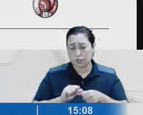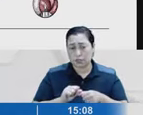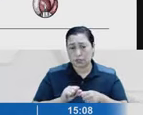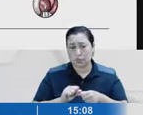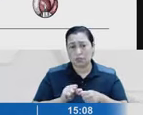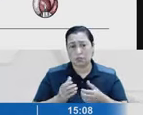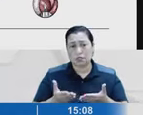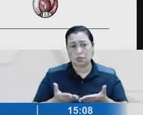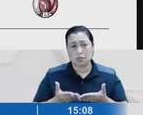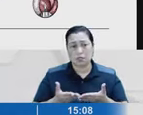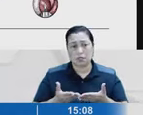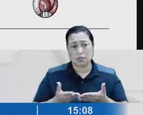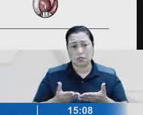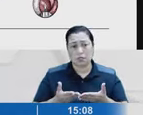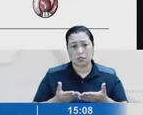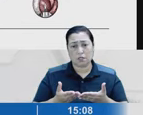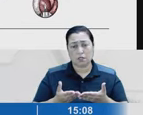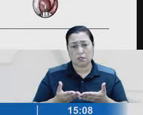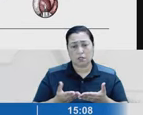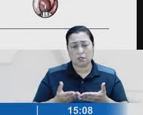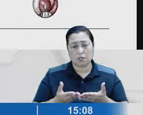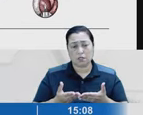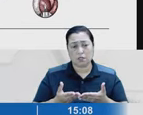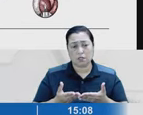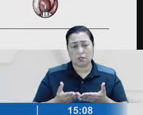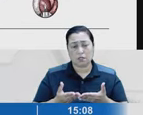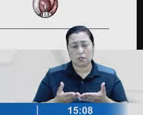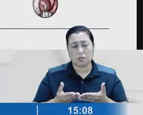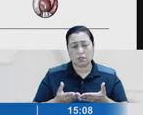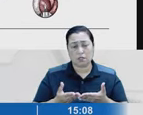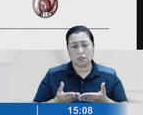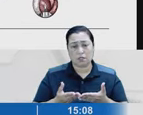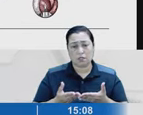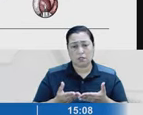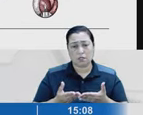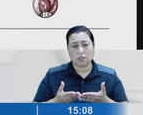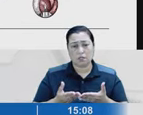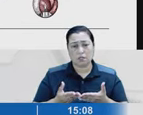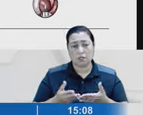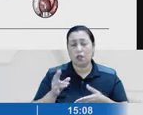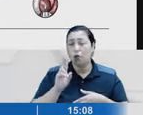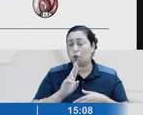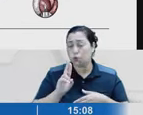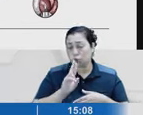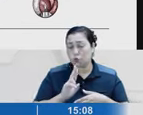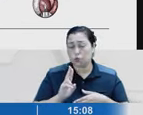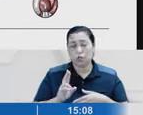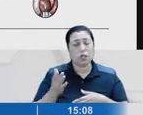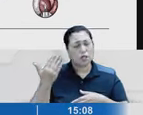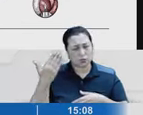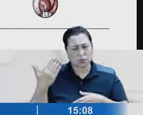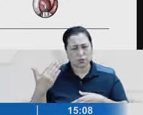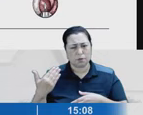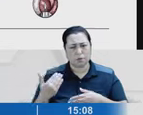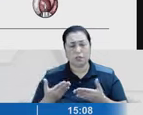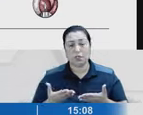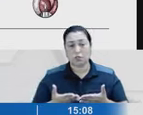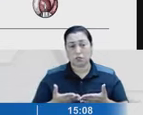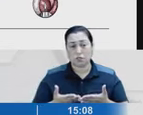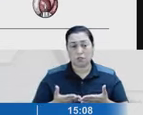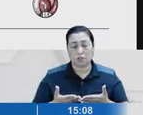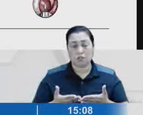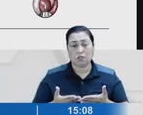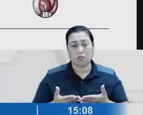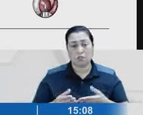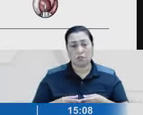Também a biópsia de válvula retal para diagnóstico da esquistossomose. A gente usava, não se tinha colonoscopia como se tem